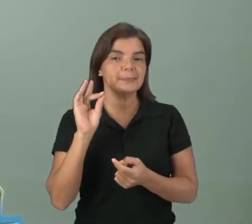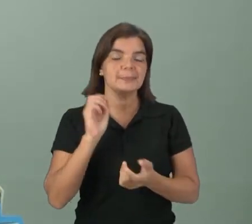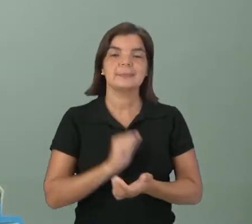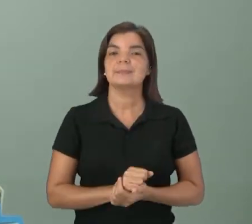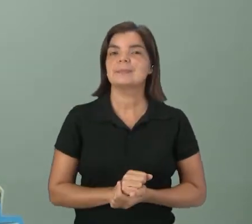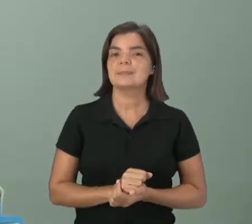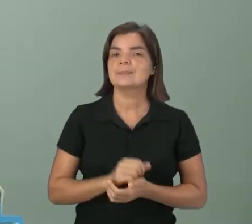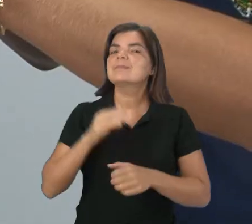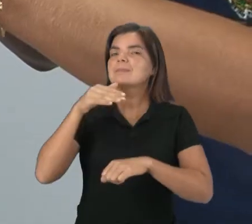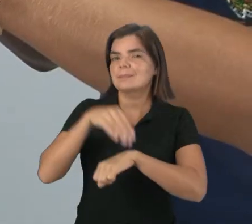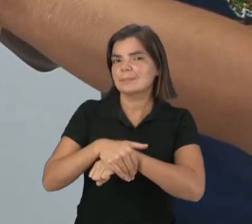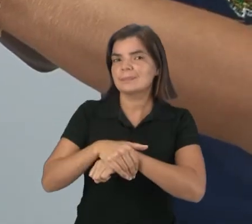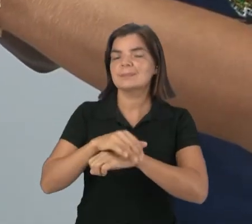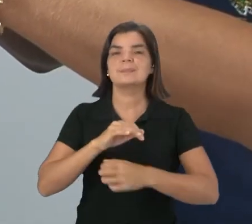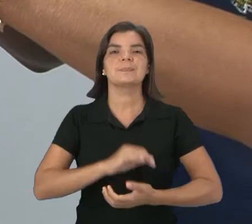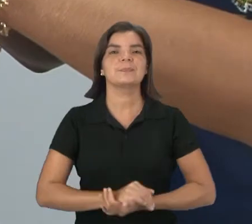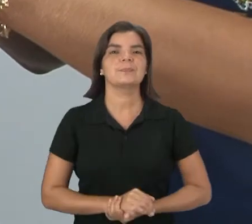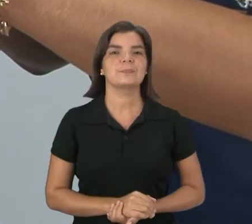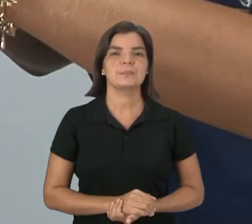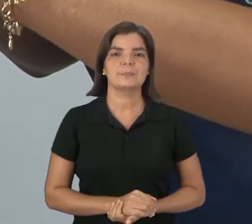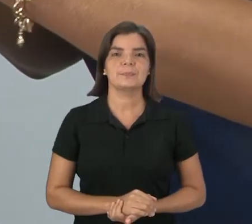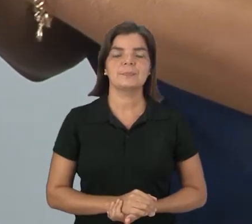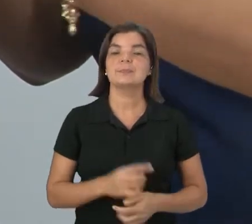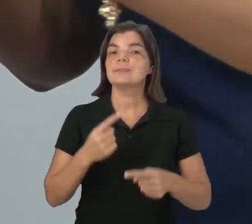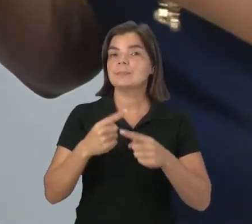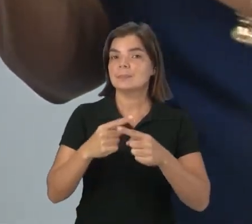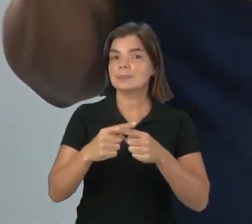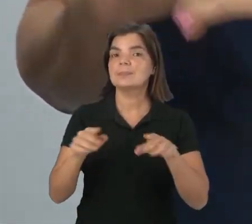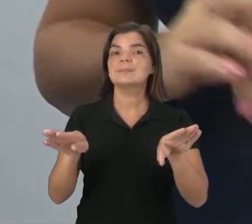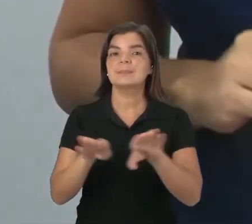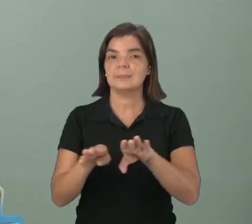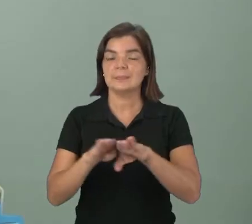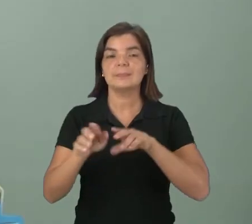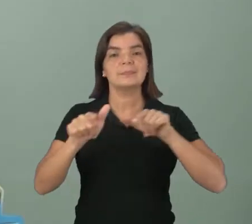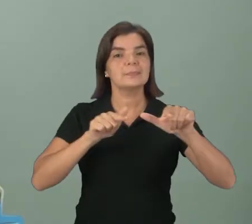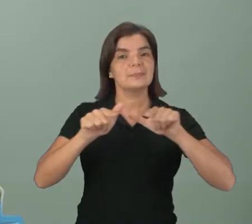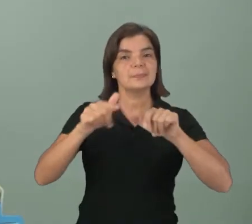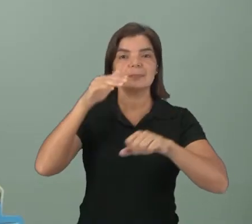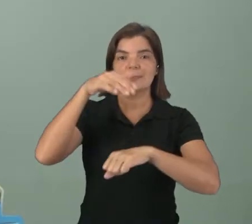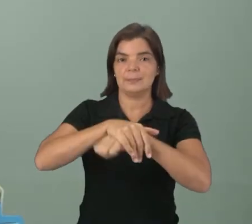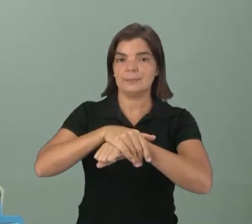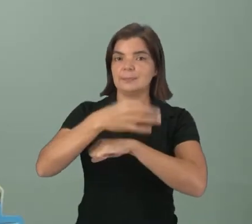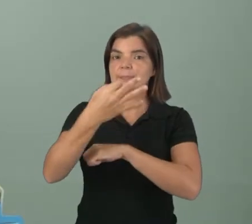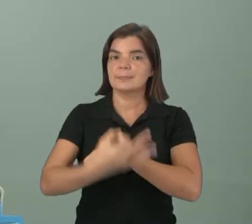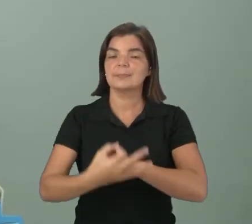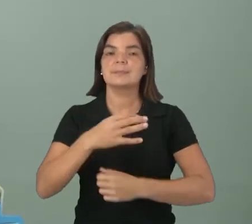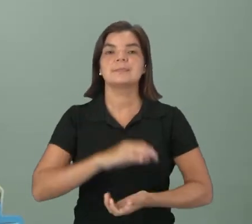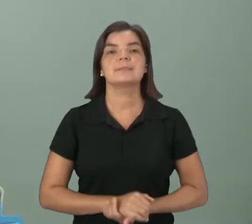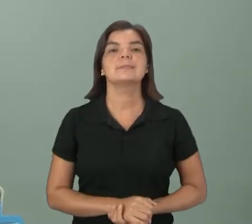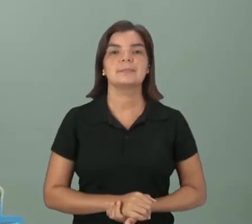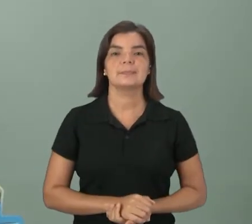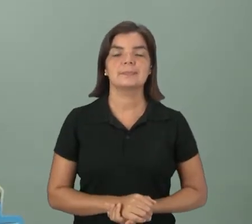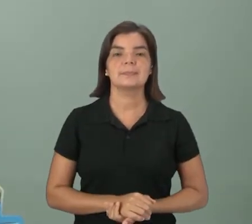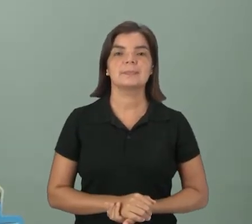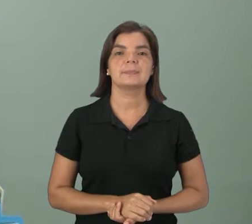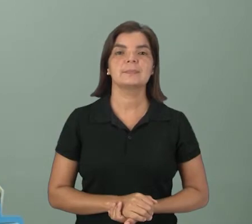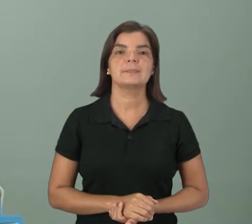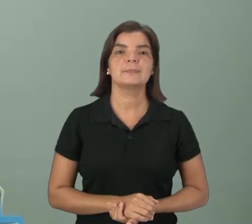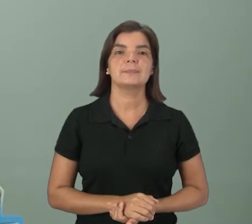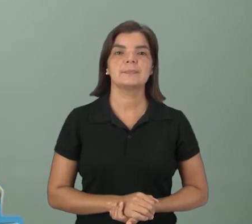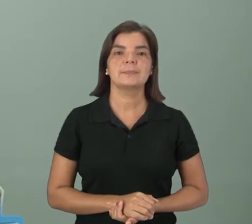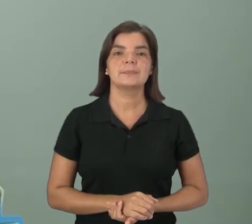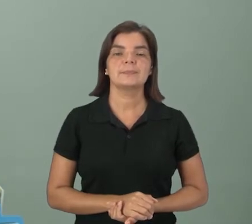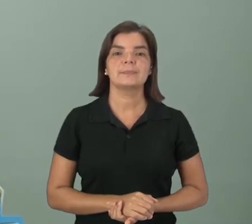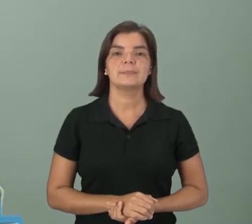no período da noite porque ele também realiza durante o dia certo vamos parar mais